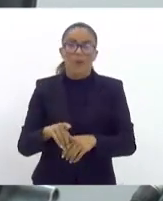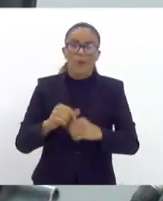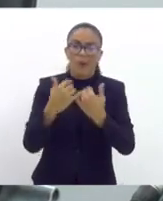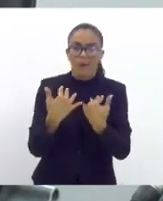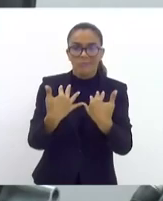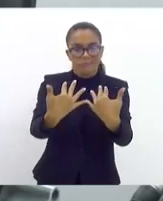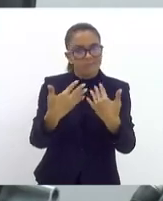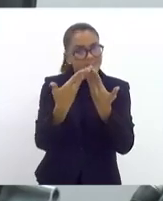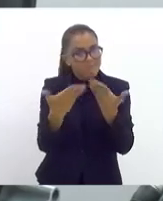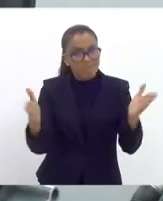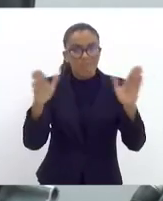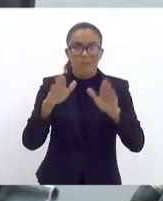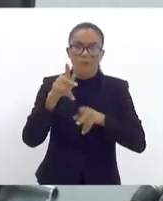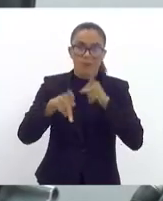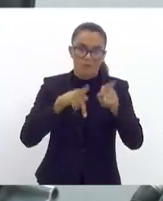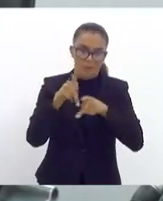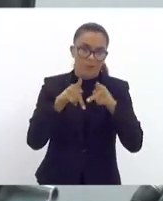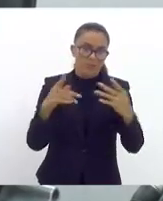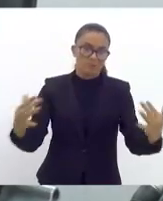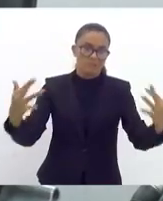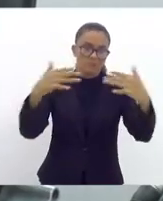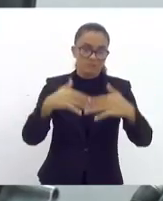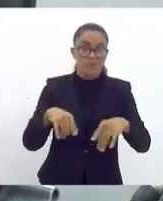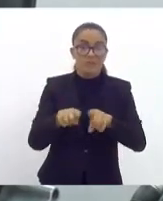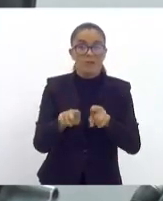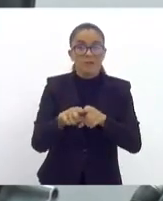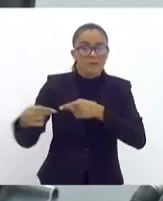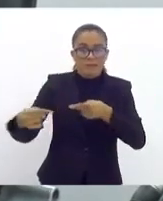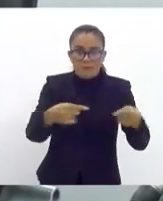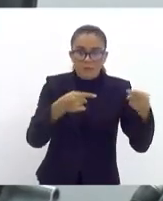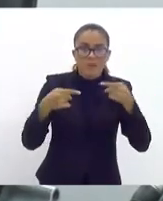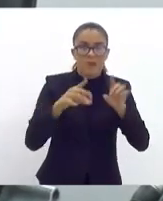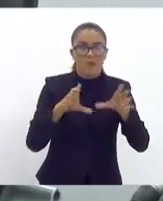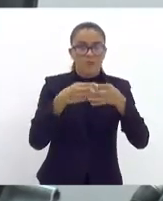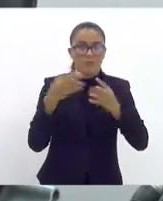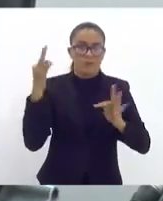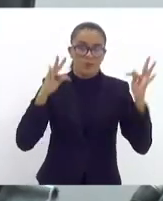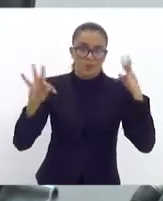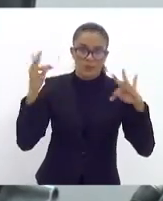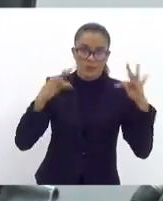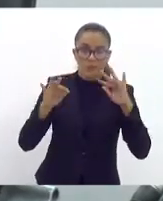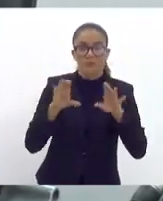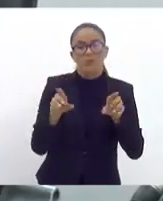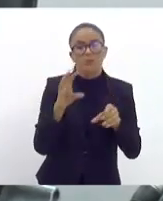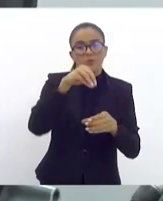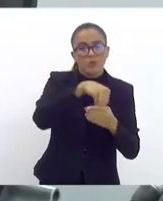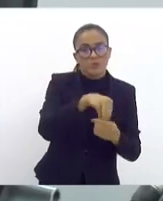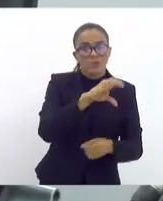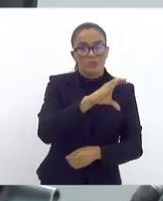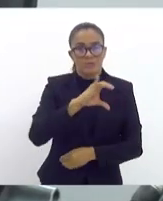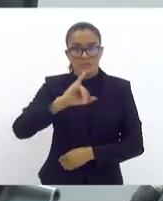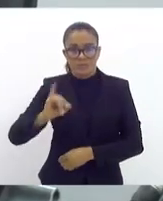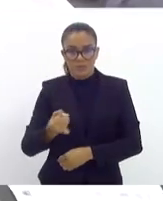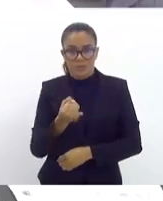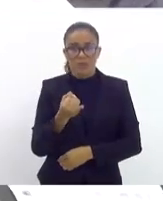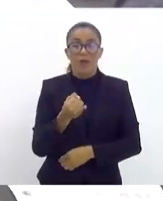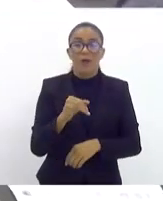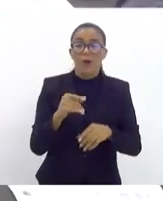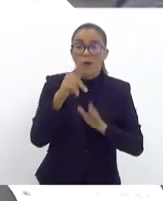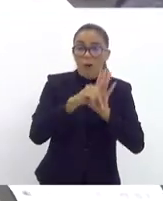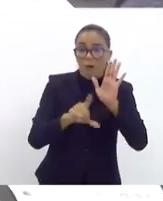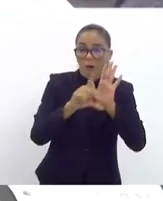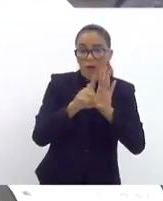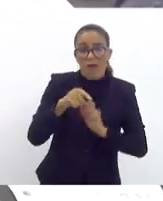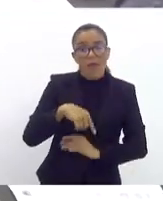compilando todos os projetos que estão tramitando para discutir com a comissão de turismo de cultura e com a ccj projeto mais relevante